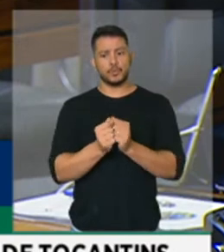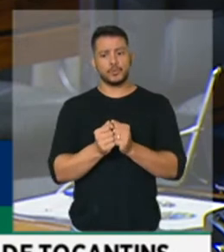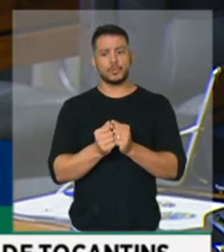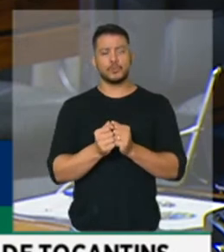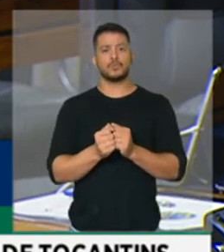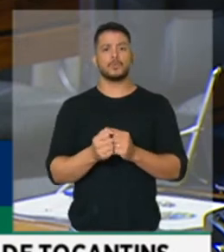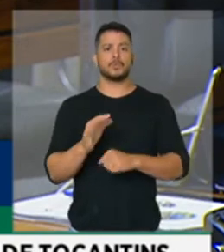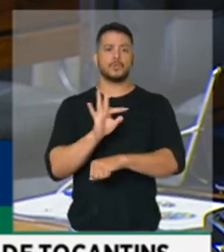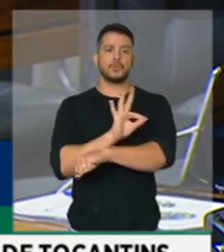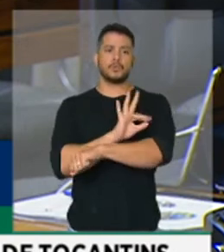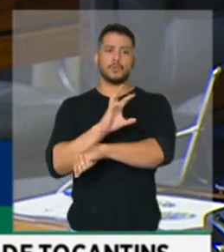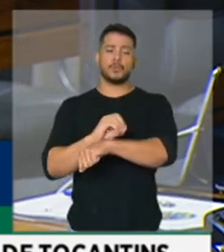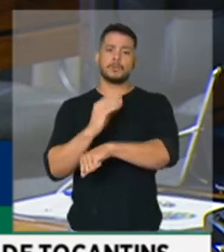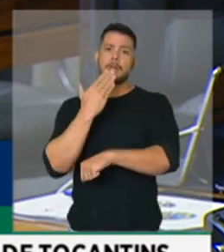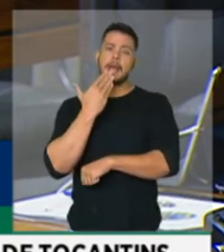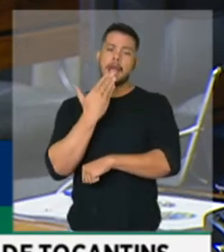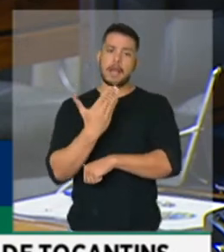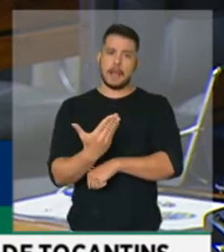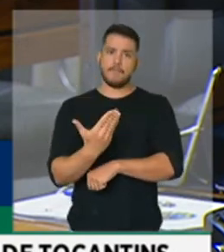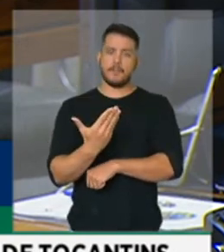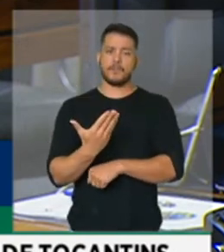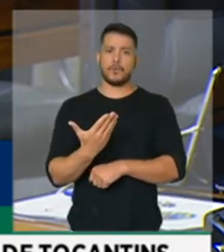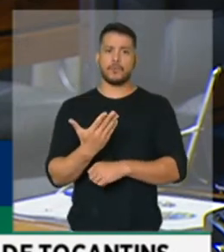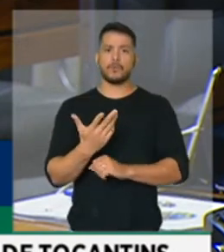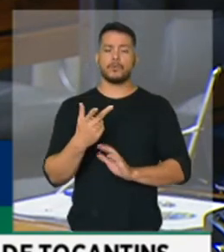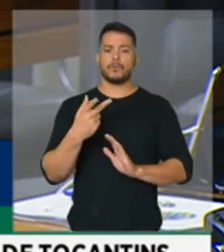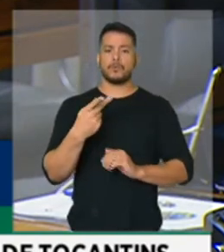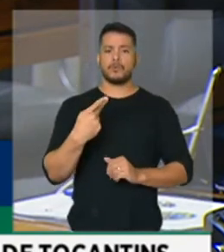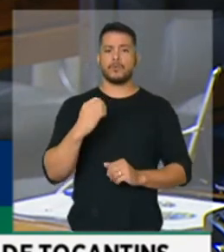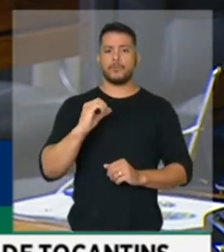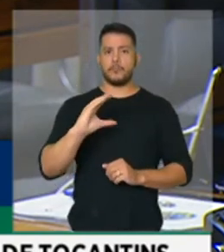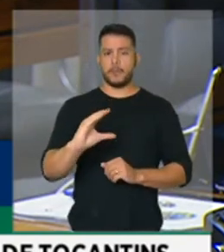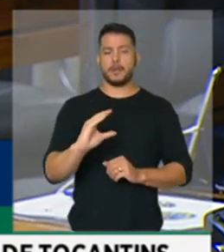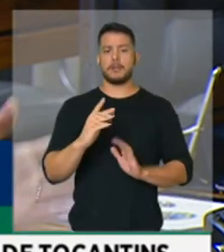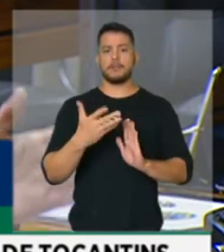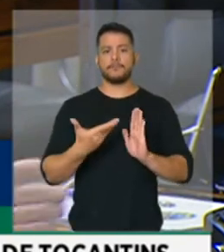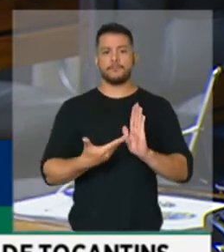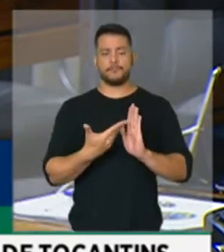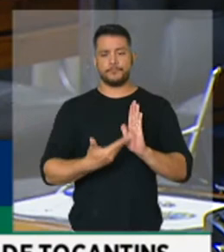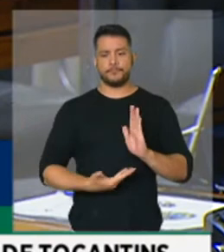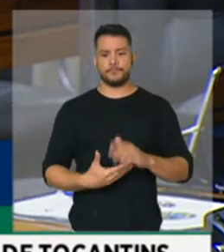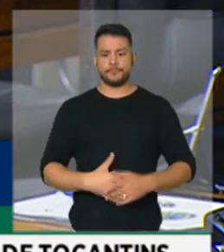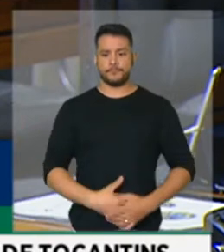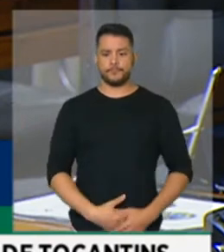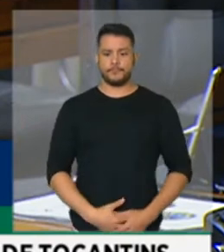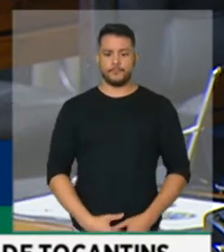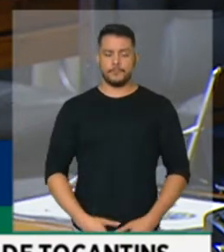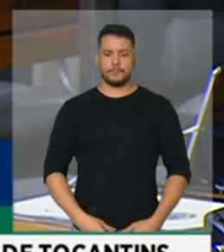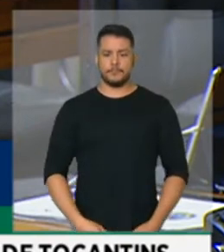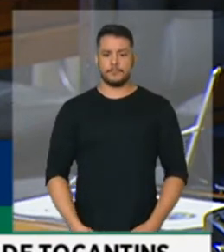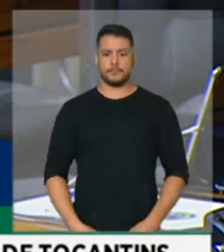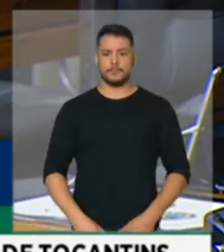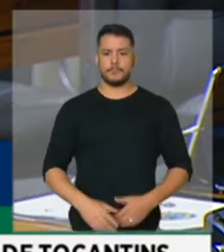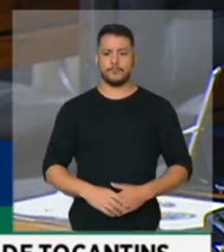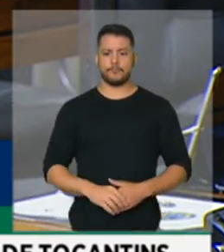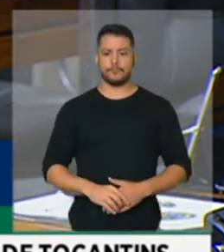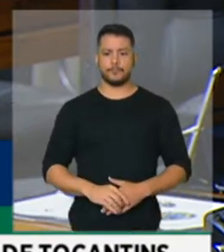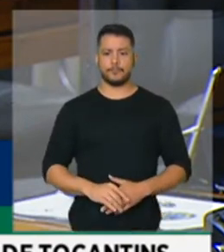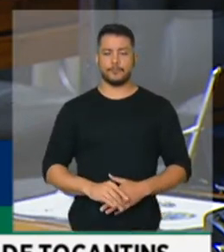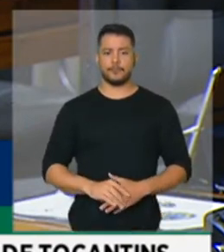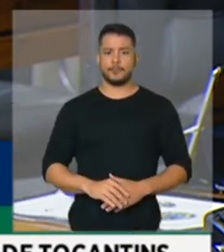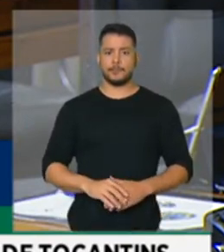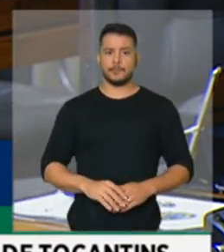votando favoravelmente pelo Partido dos Trabalhadores a essa alteração para consolidar esses direitos a